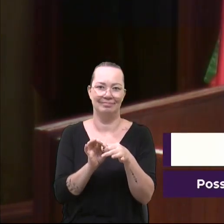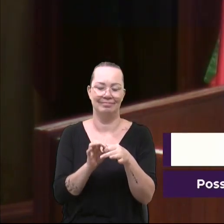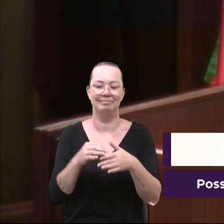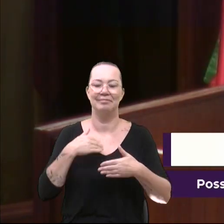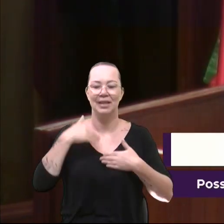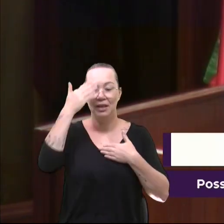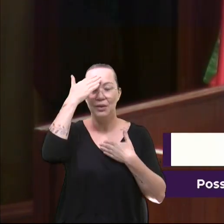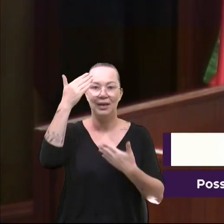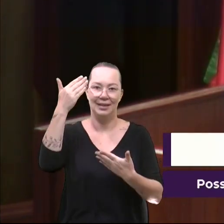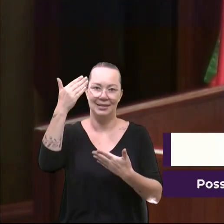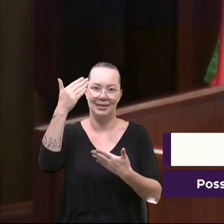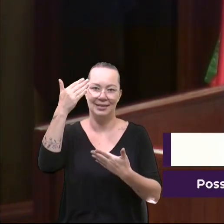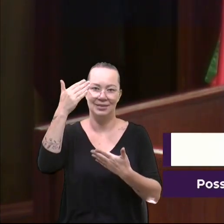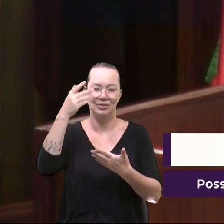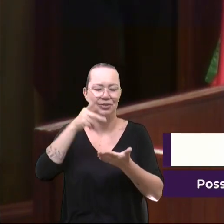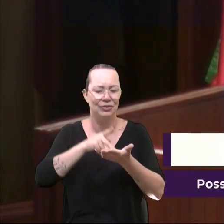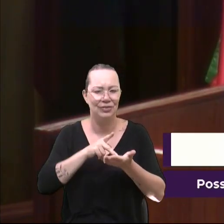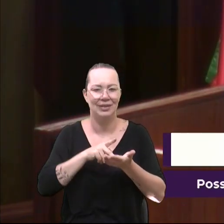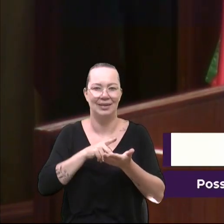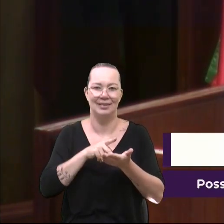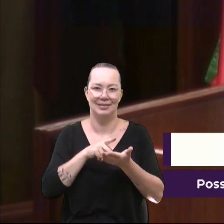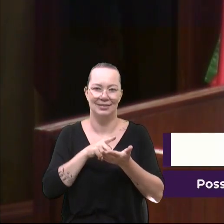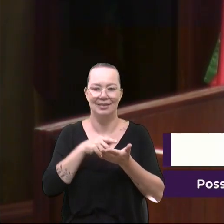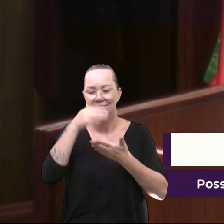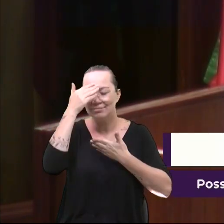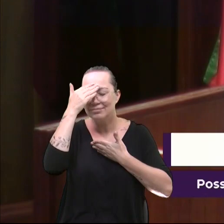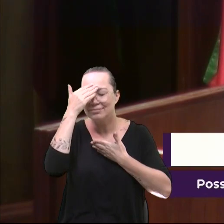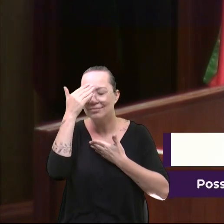agradeço do fundo do meu coração